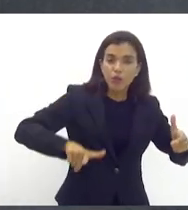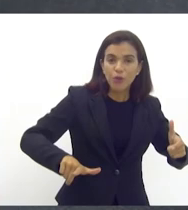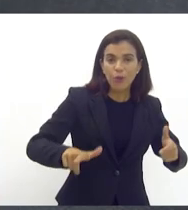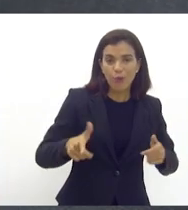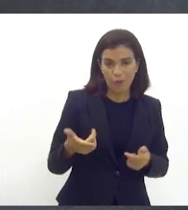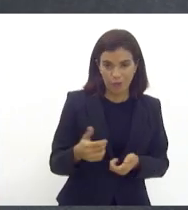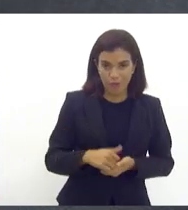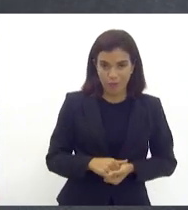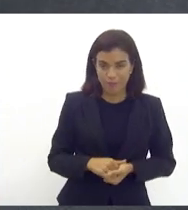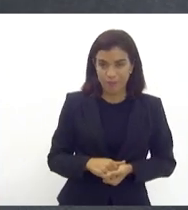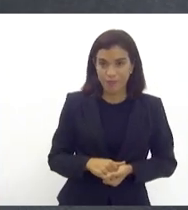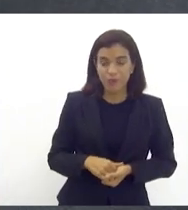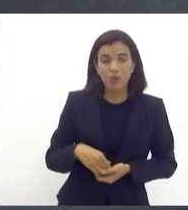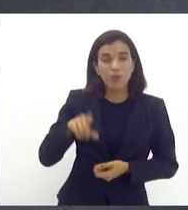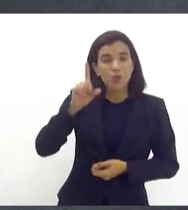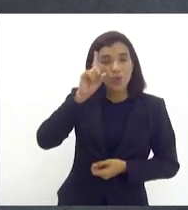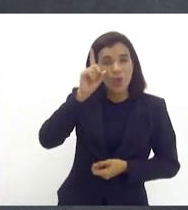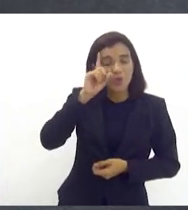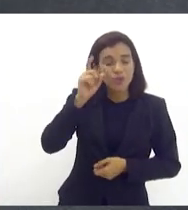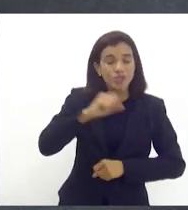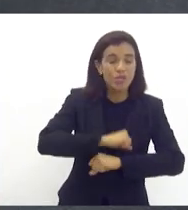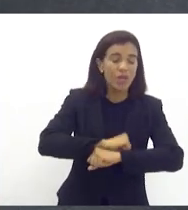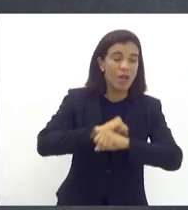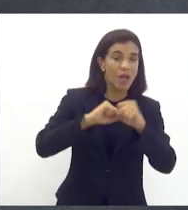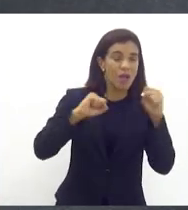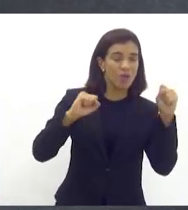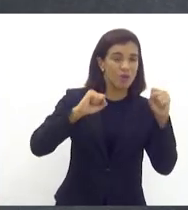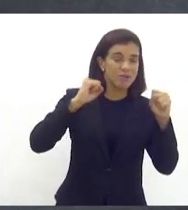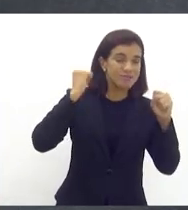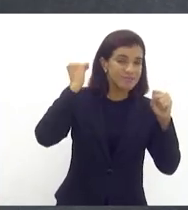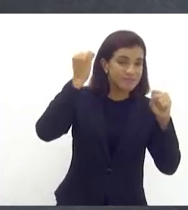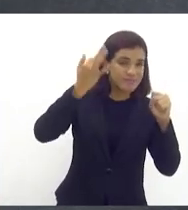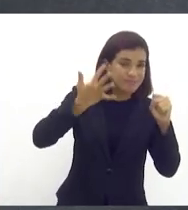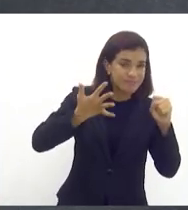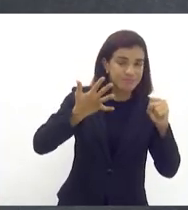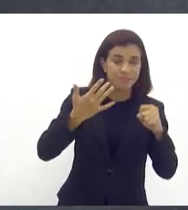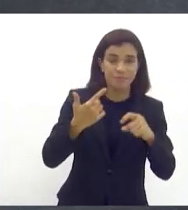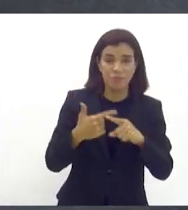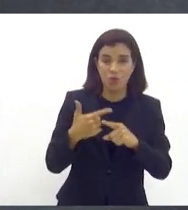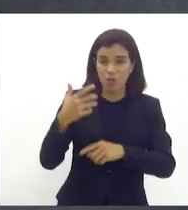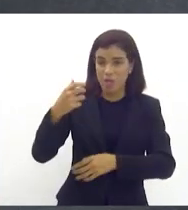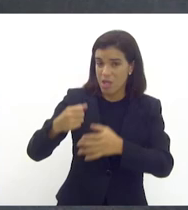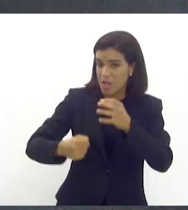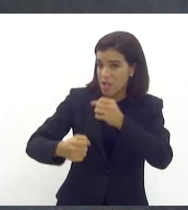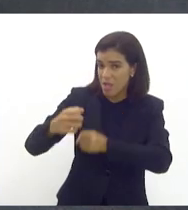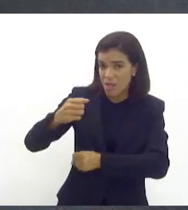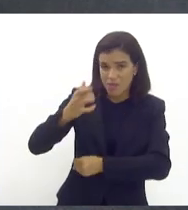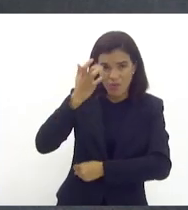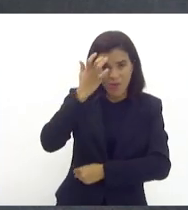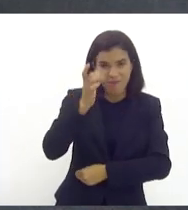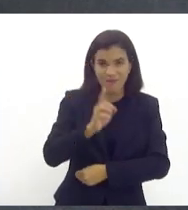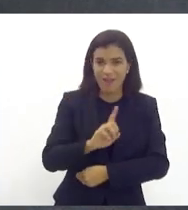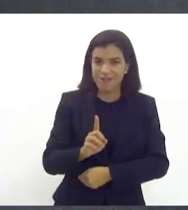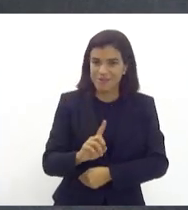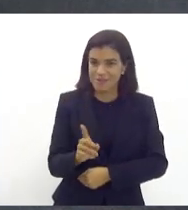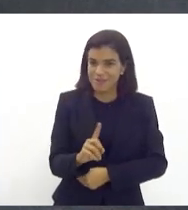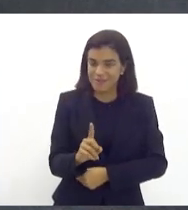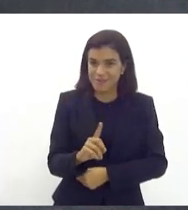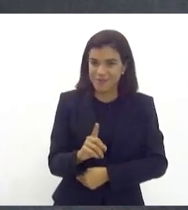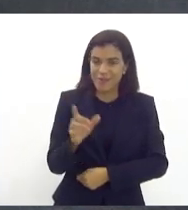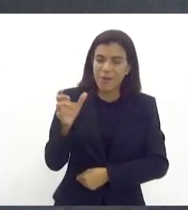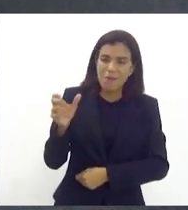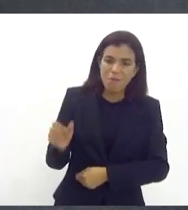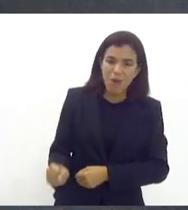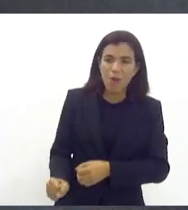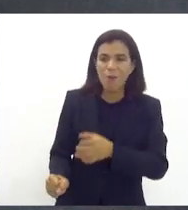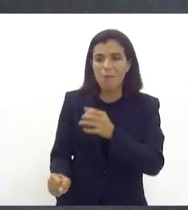acordam de madrugada todos os dias, porque tirar leite não é fácil. Tem que